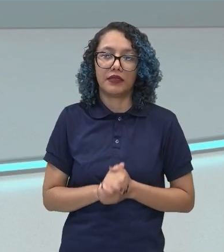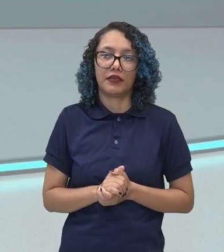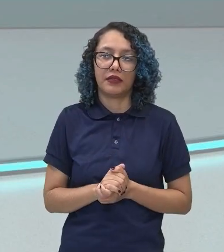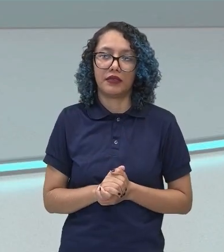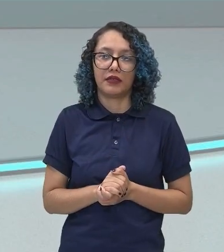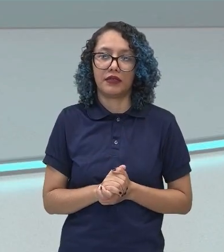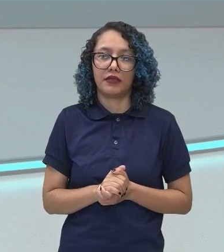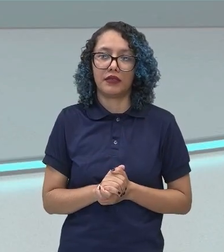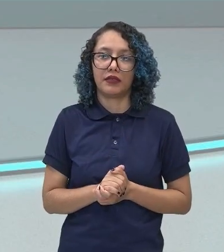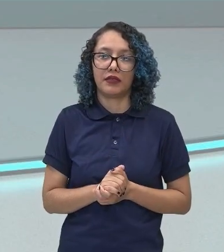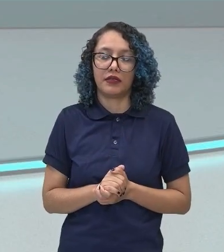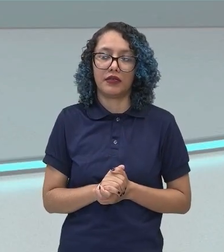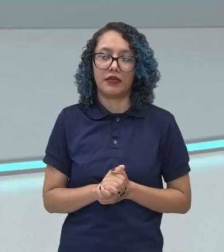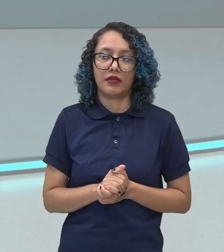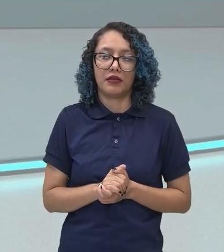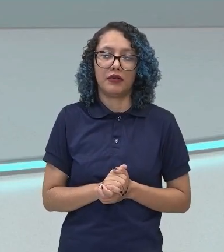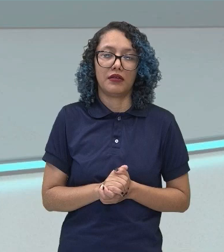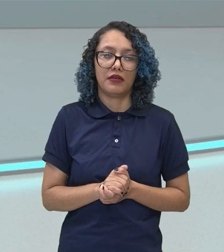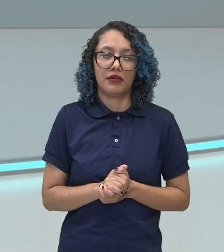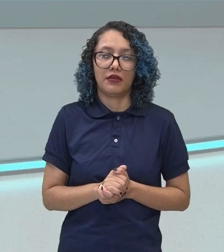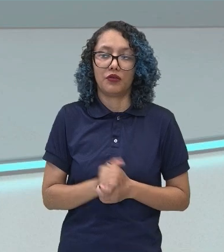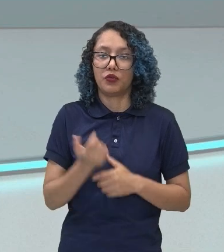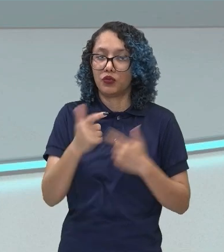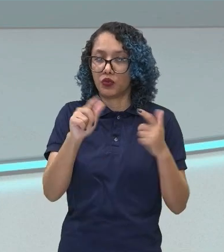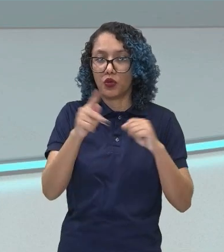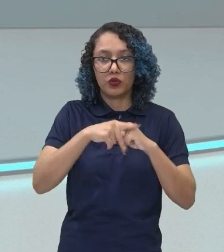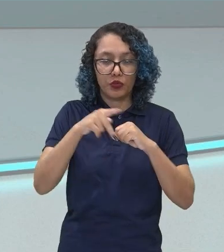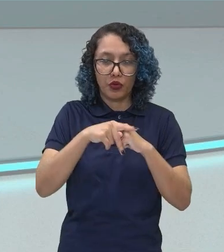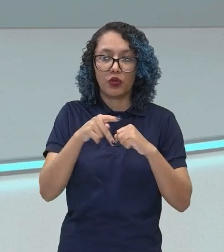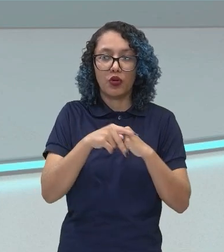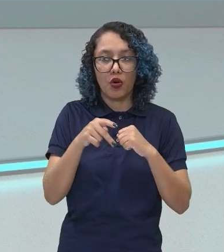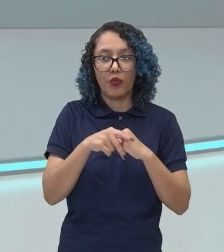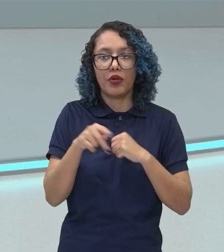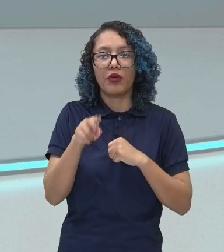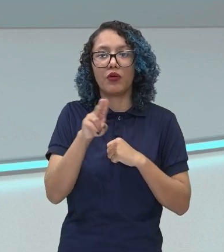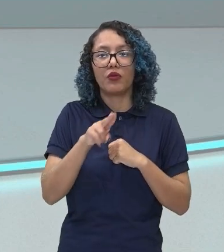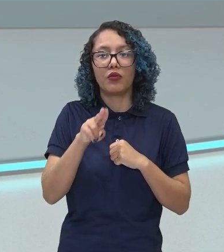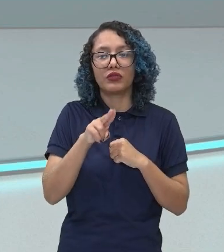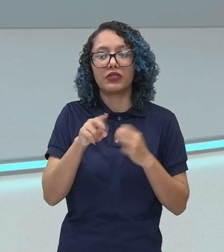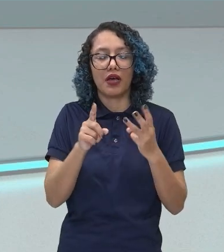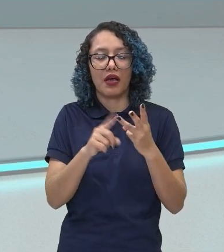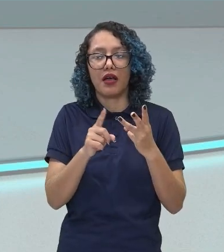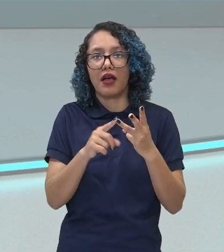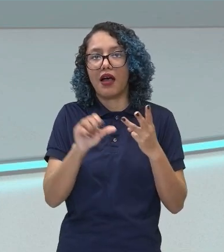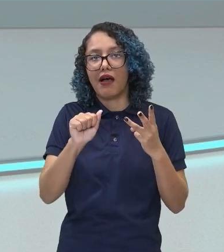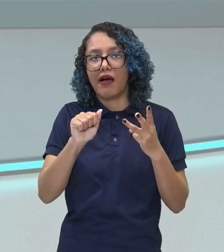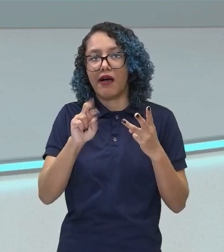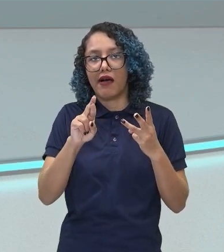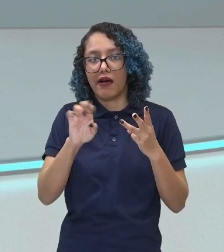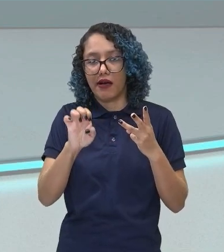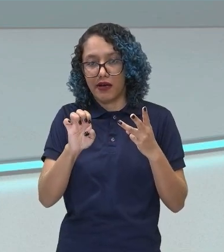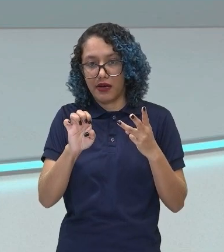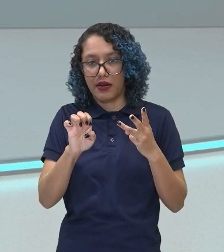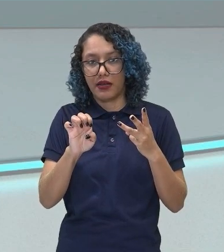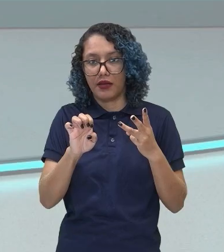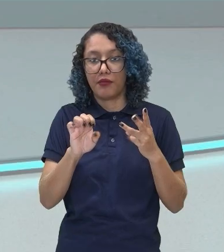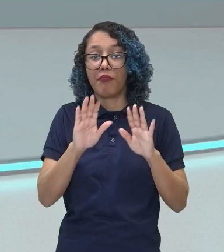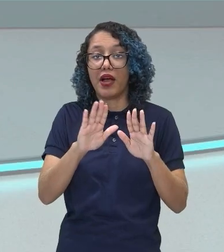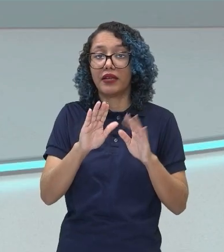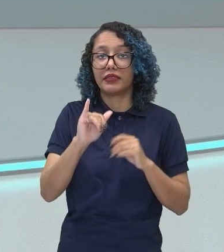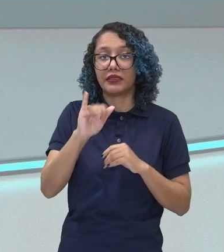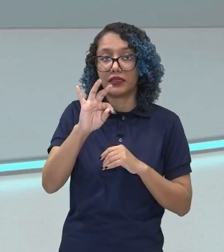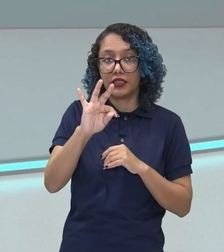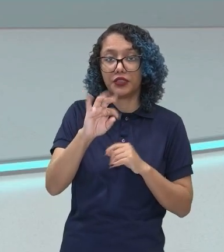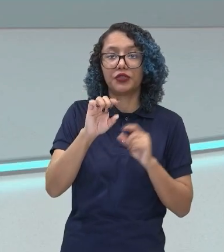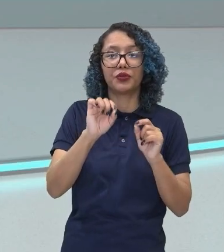outras pessoas, né? Todos os outros pronomes aí eu vou utilizar então o are, tá? Exceção aí pro it is,